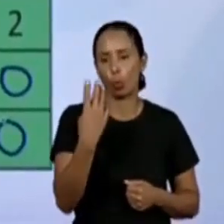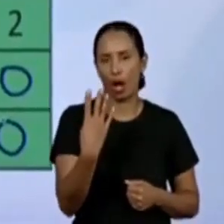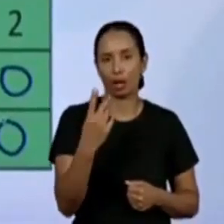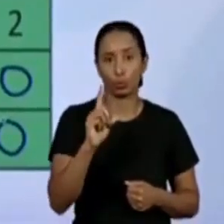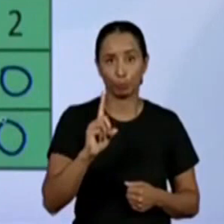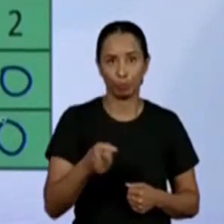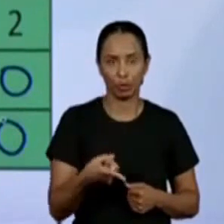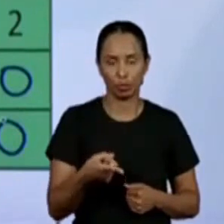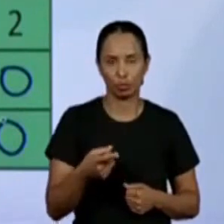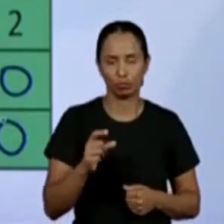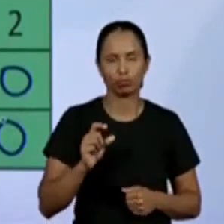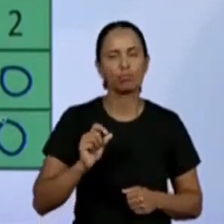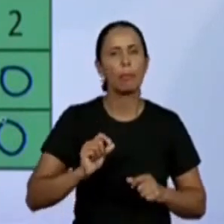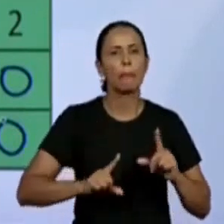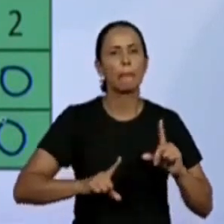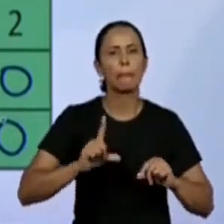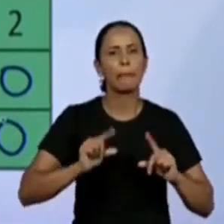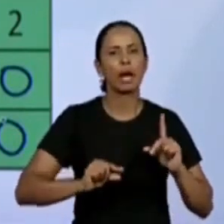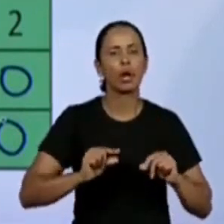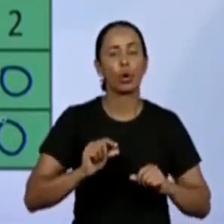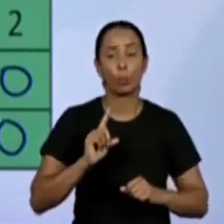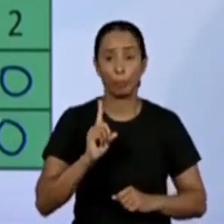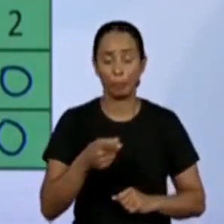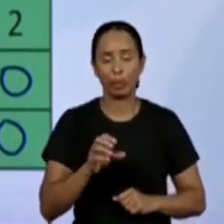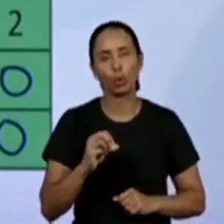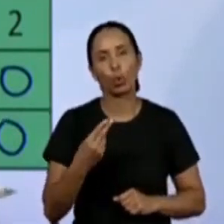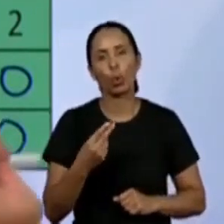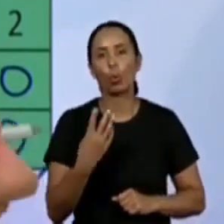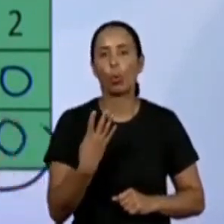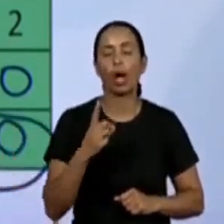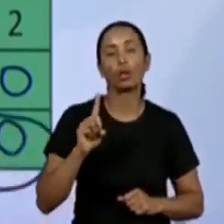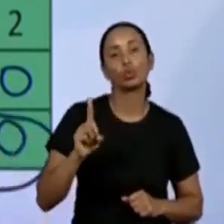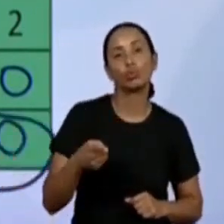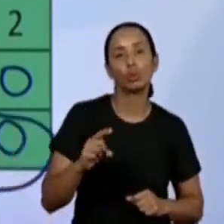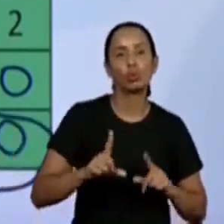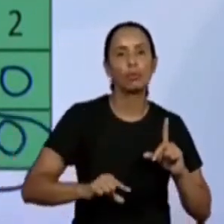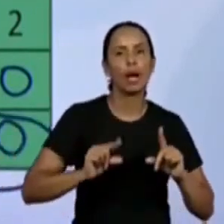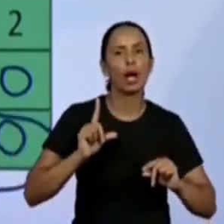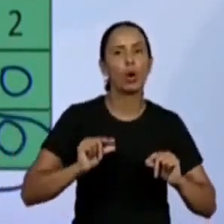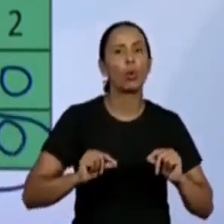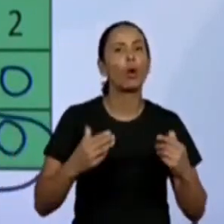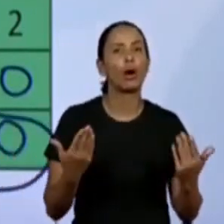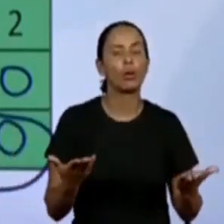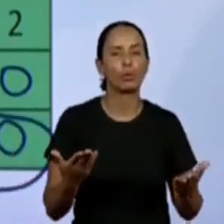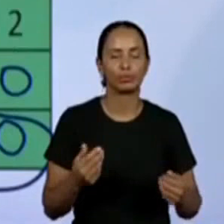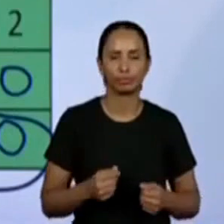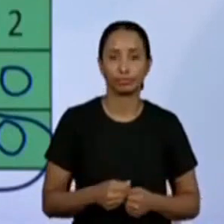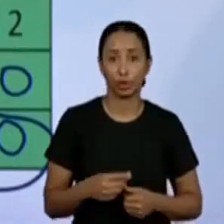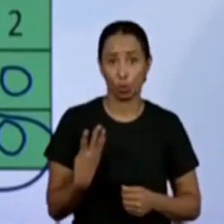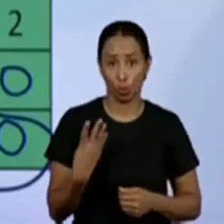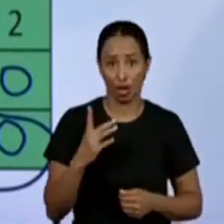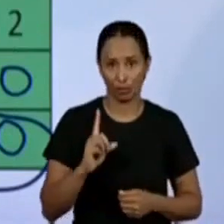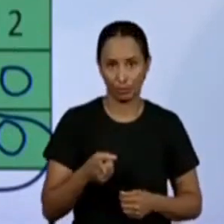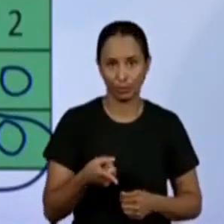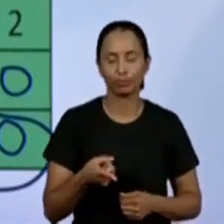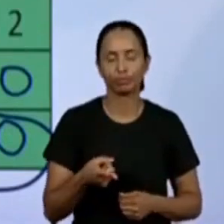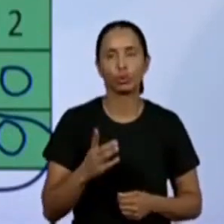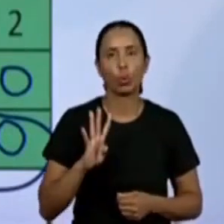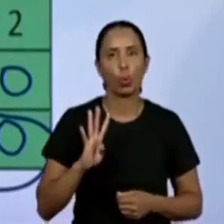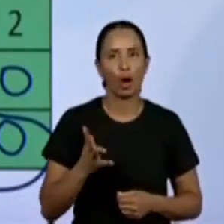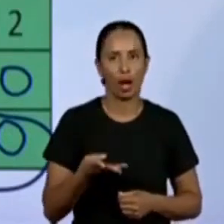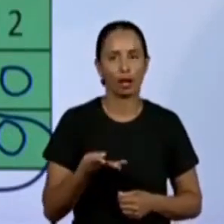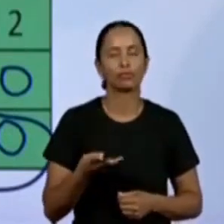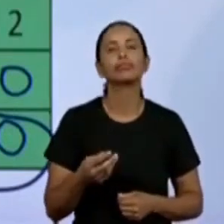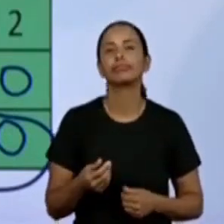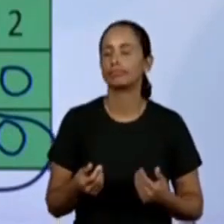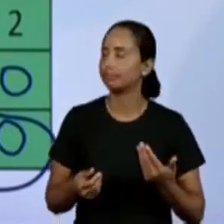ou 4.000? Nesse caso, 4.000 aqui é o maior. Por isso que eu falei que a linha aí, no caso esse